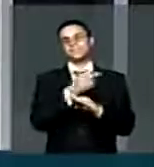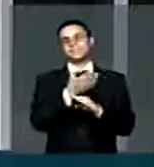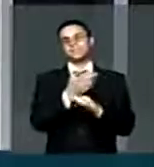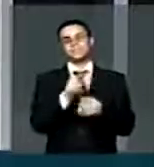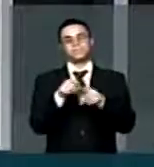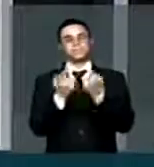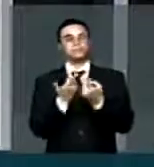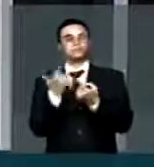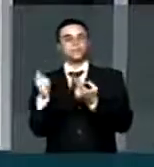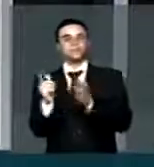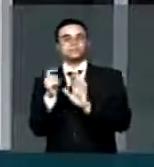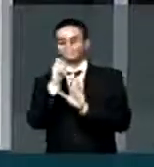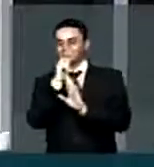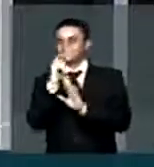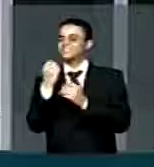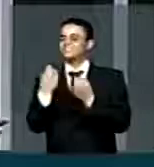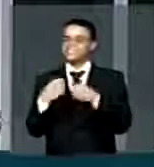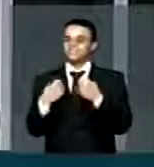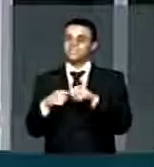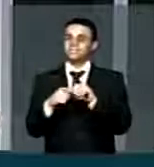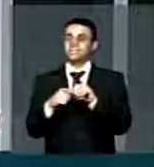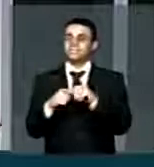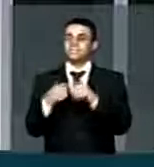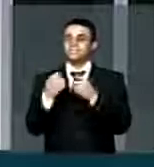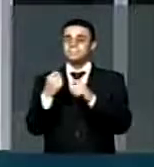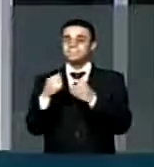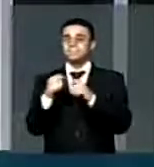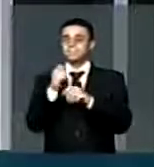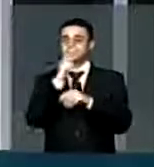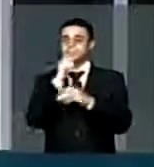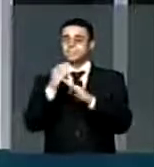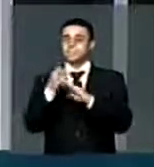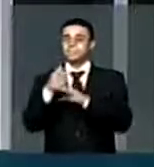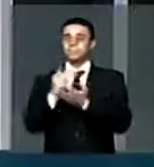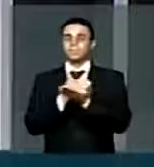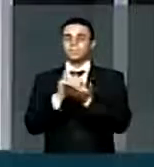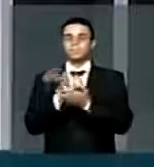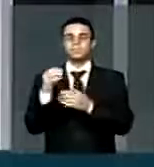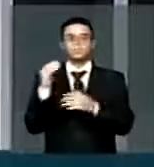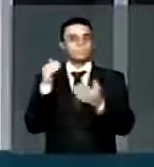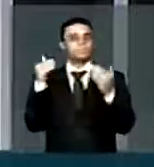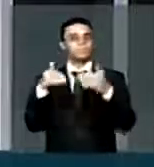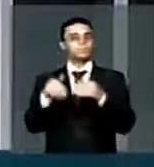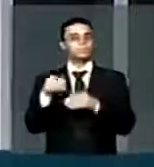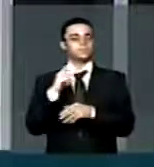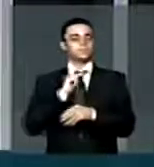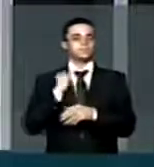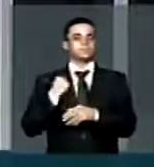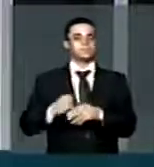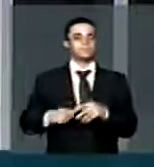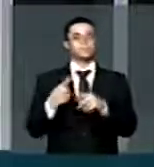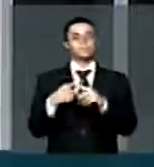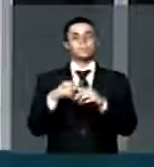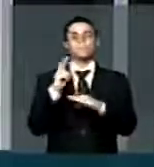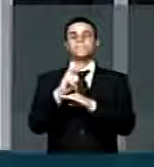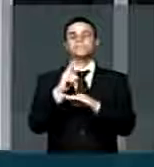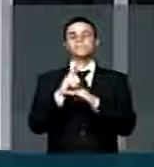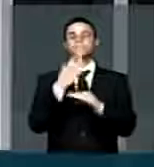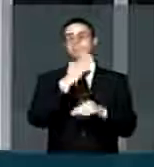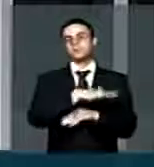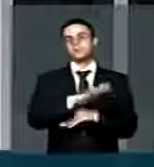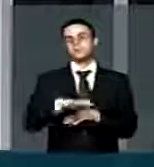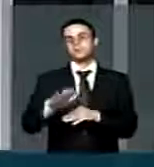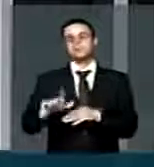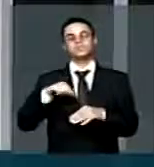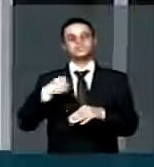mas outros ainda precisam estar inseridos neste programa de proteção à criança. Hoje